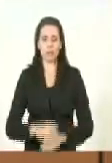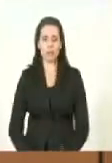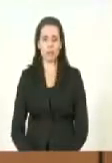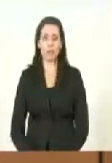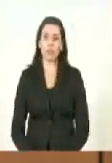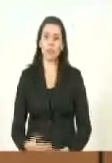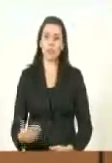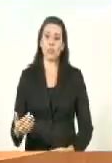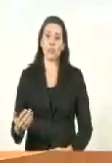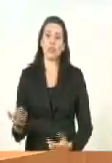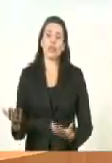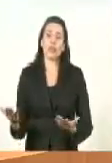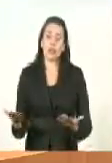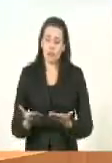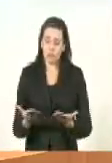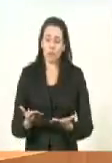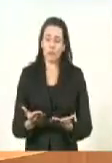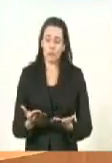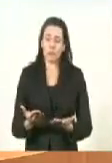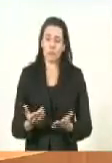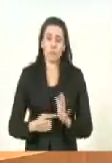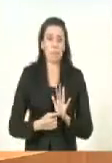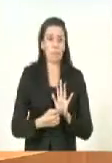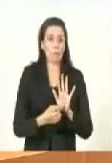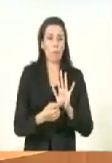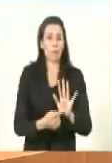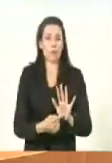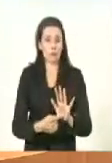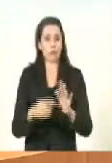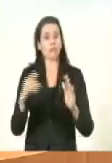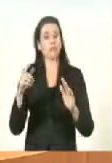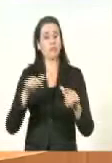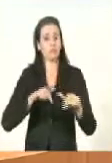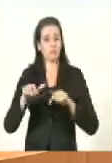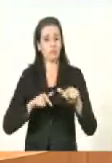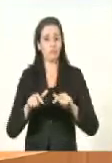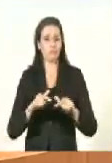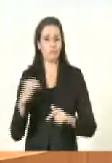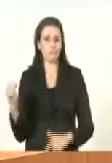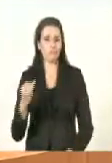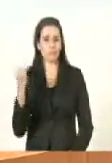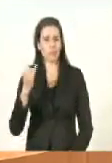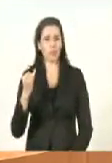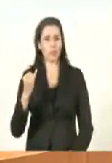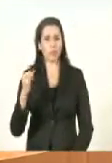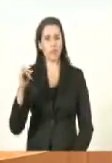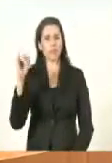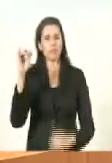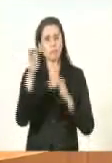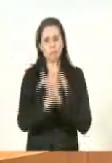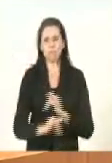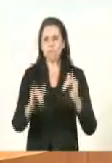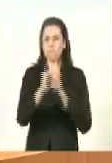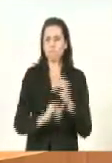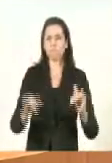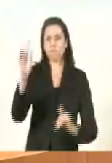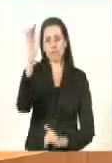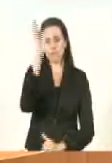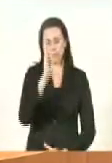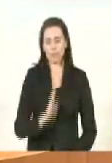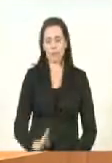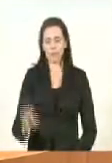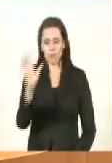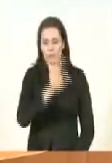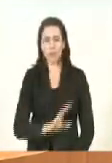Brasil. Vários técnicos deste país, do Brasil, já tiveram em Itães para conhecer o